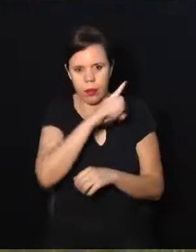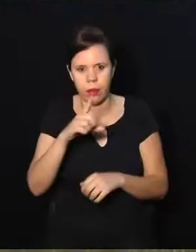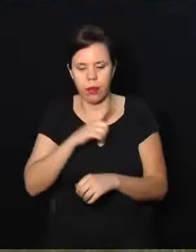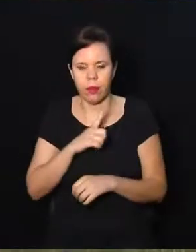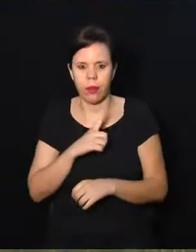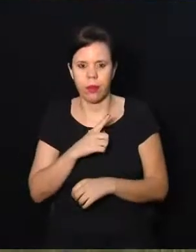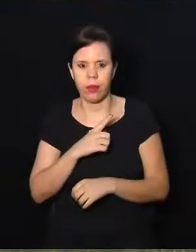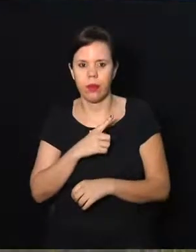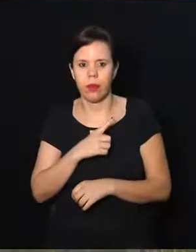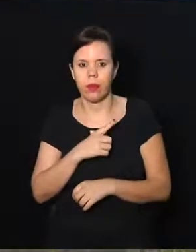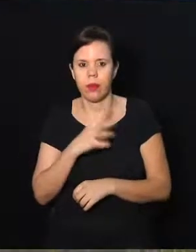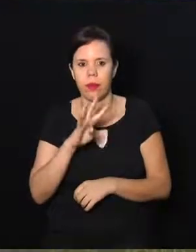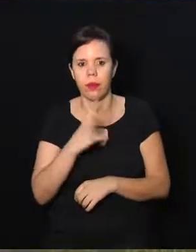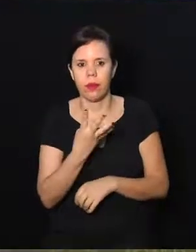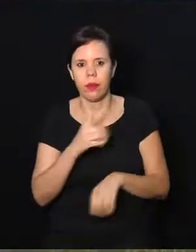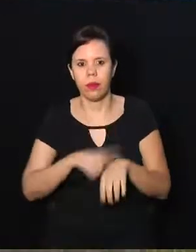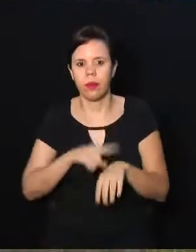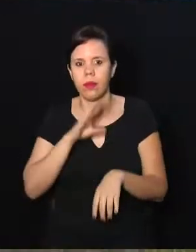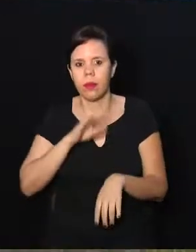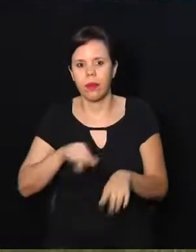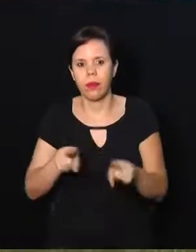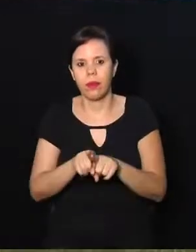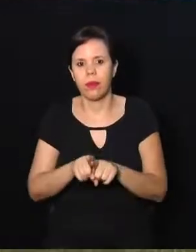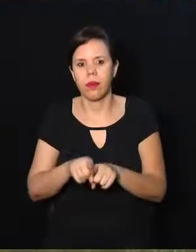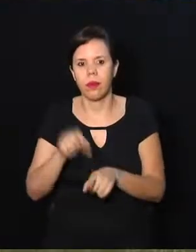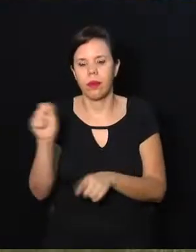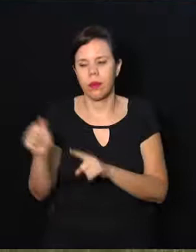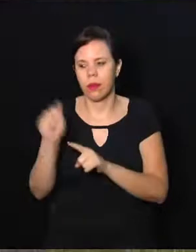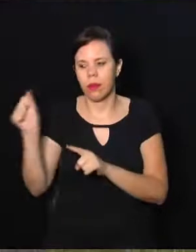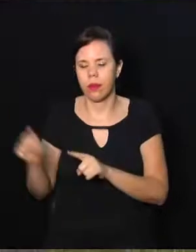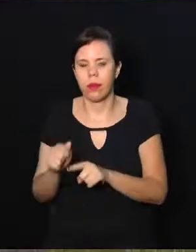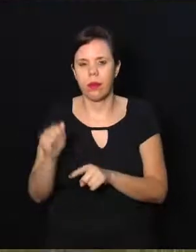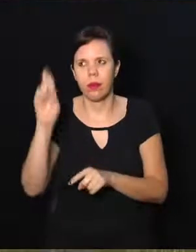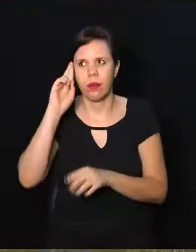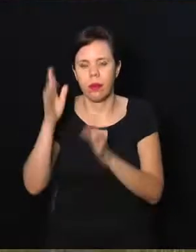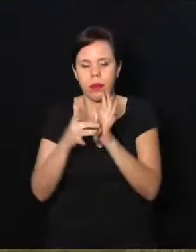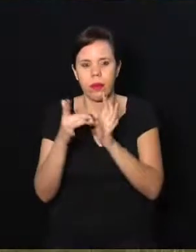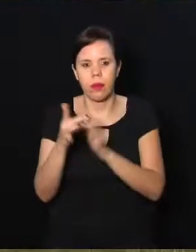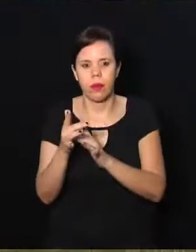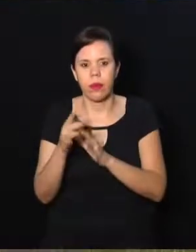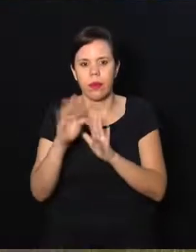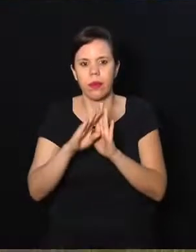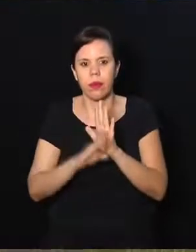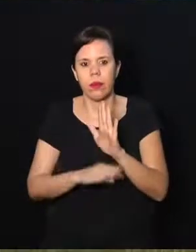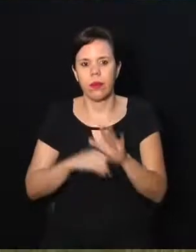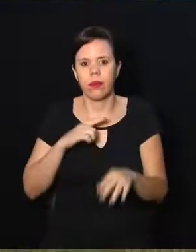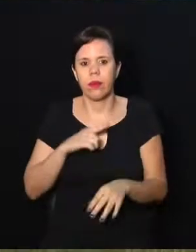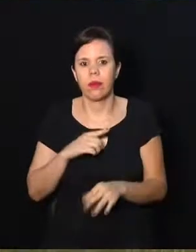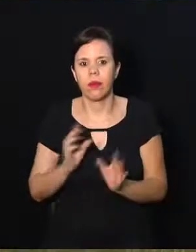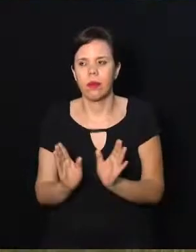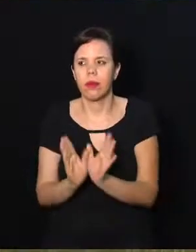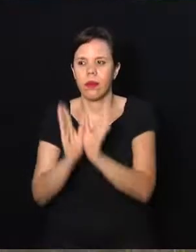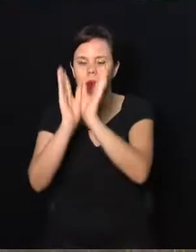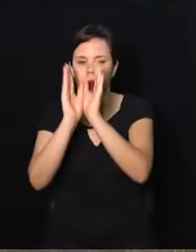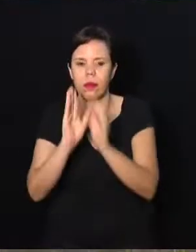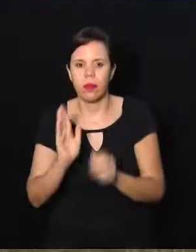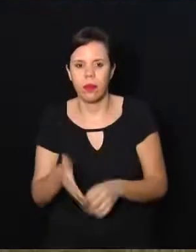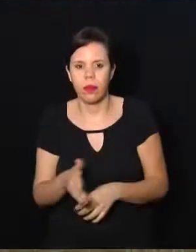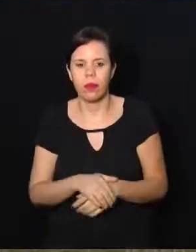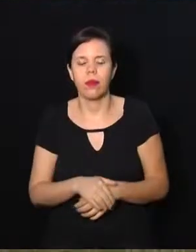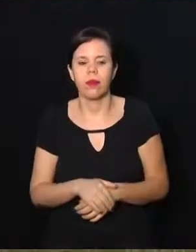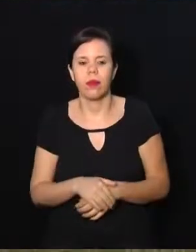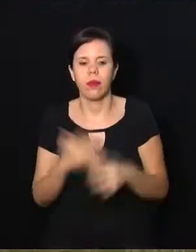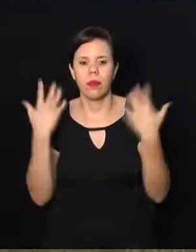16 horas na Associação do Senhor Jesus o programa Louvemos o Senhor, onde nós teremos uma missa já comemorando